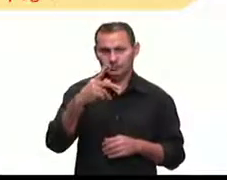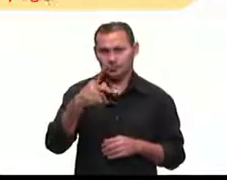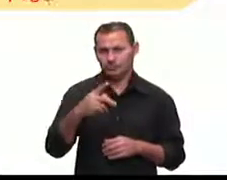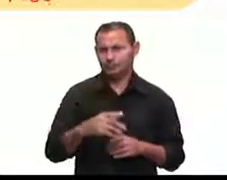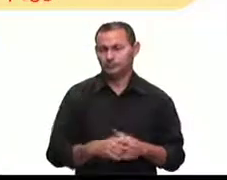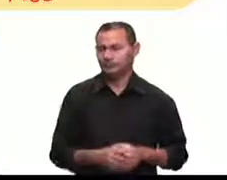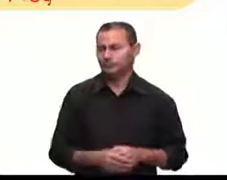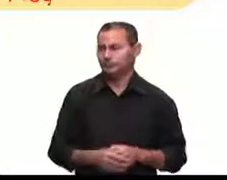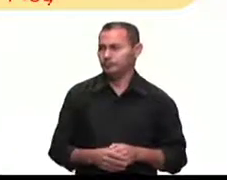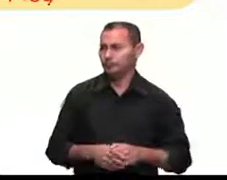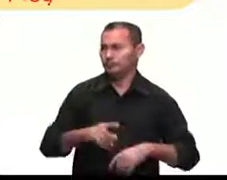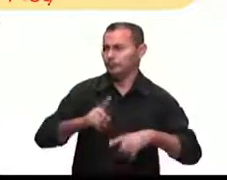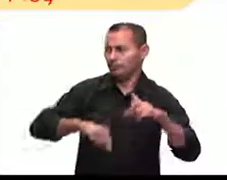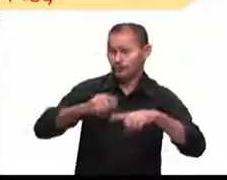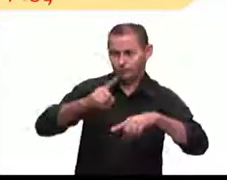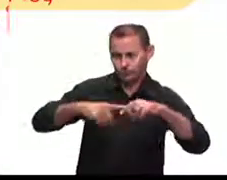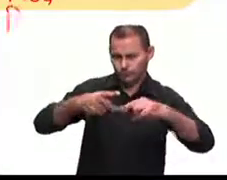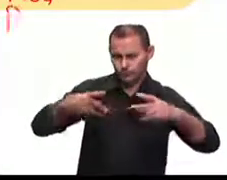então, produto,